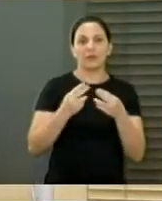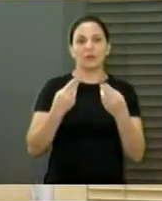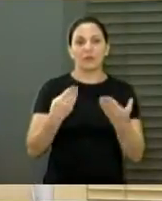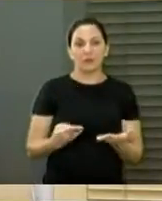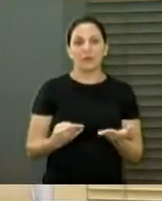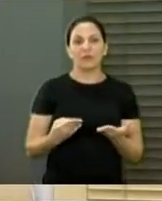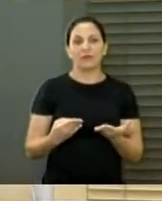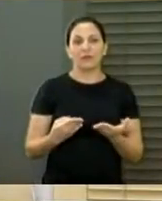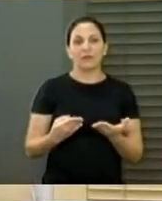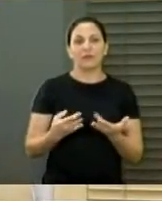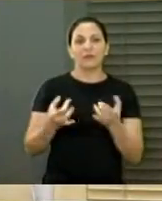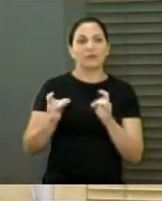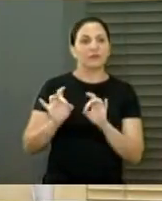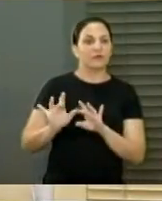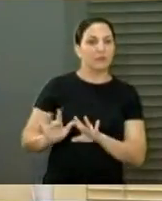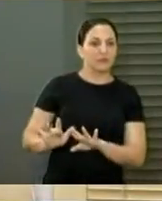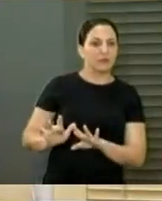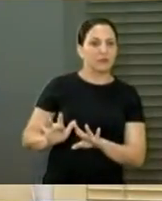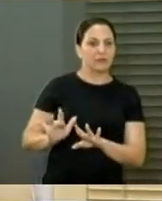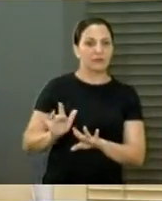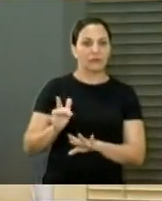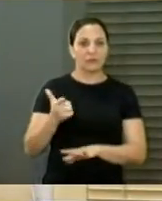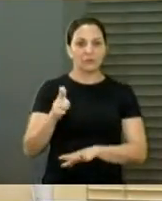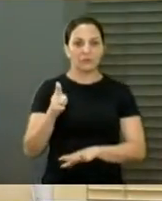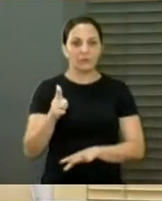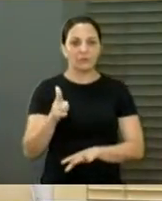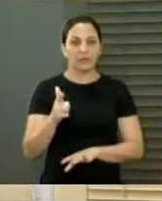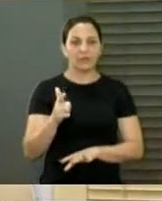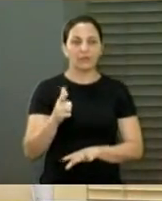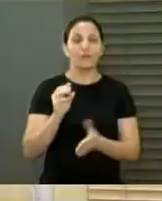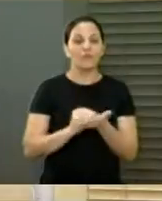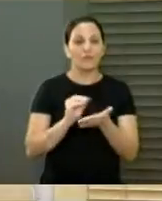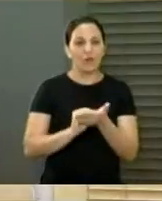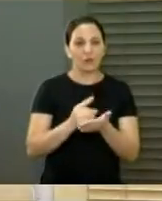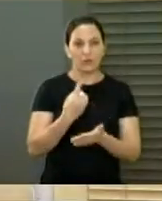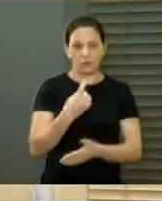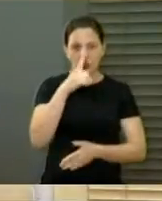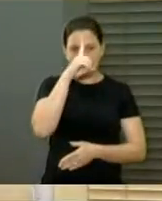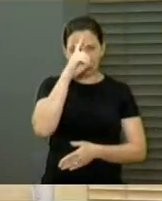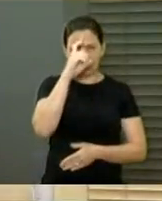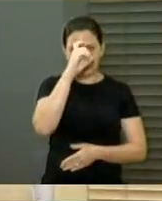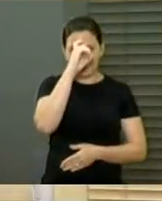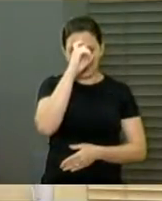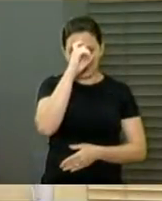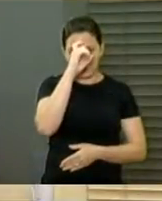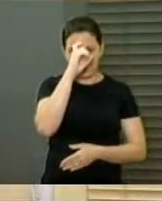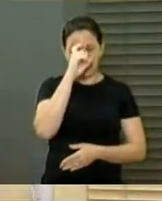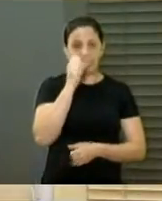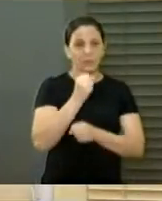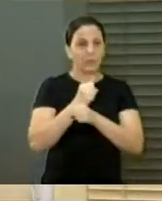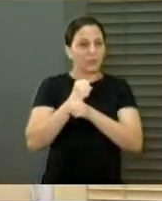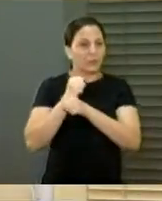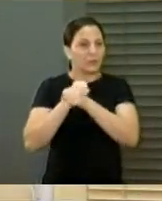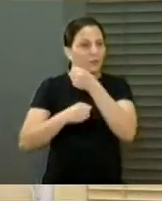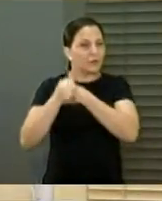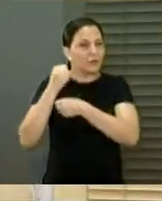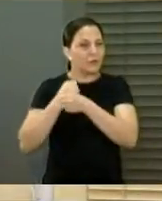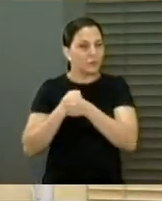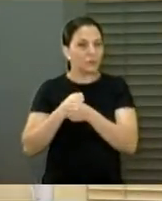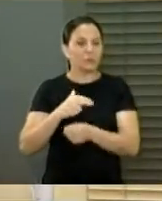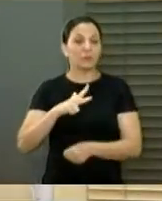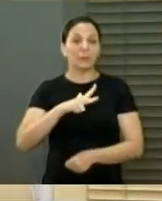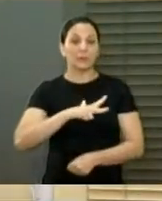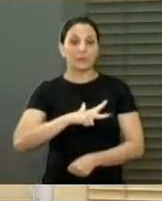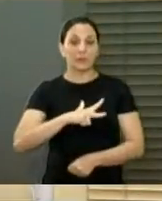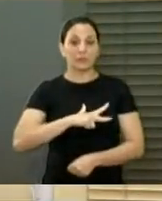termos deixado de contar com mais um hospital, independente de nos últimos anos ter sido um hospital